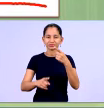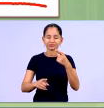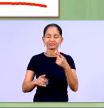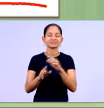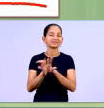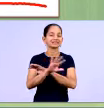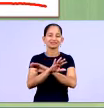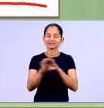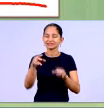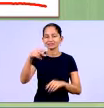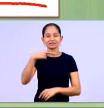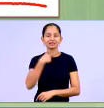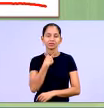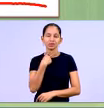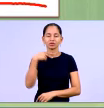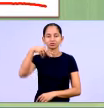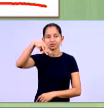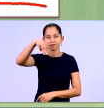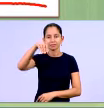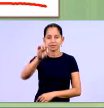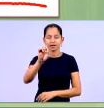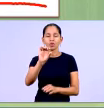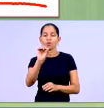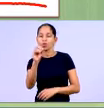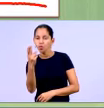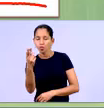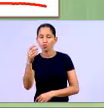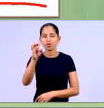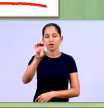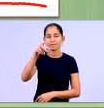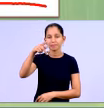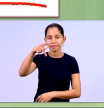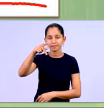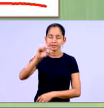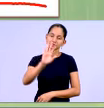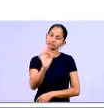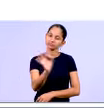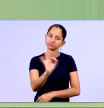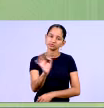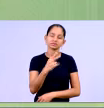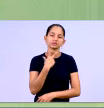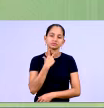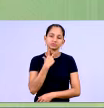estará impedida de ser enquadrada como ME ou EPP.